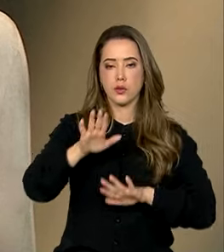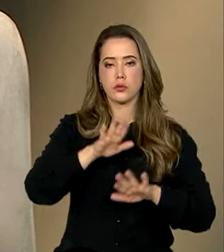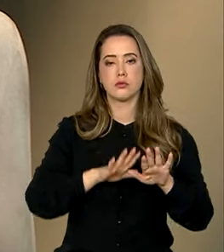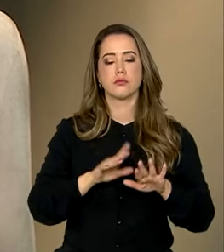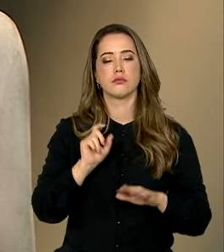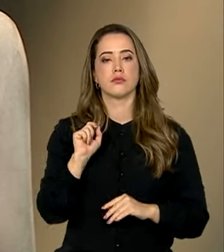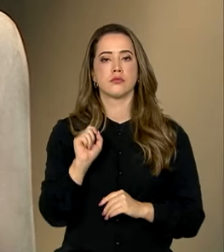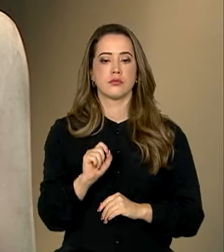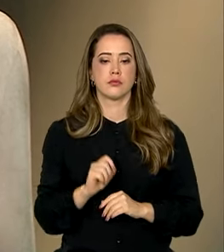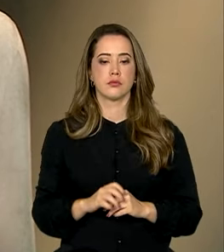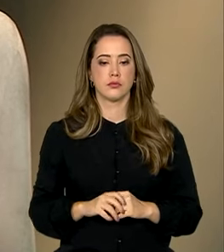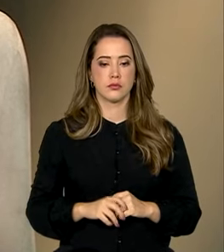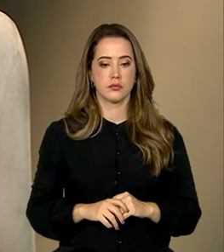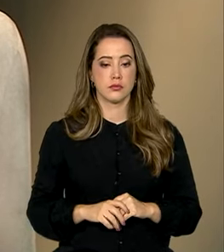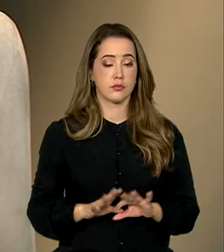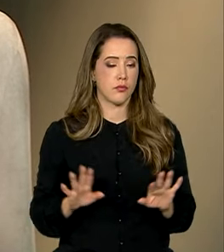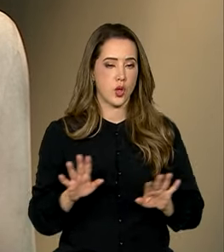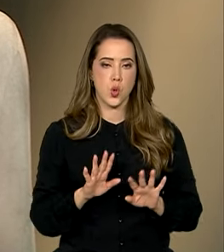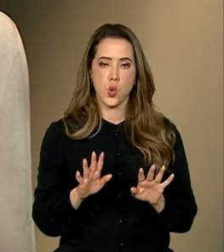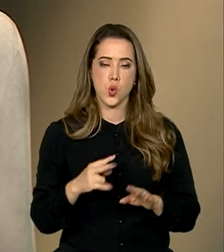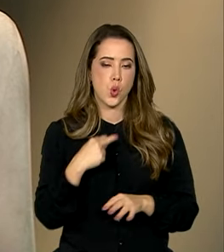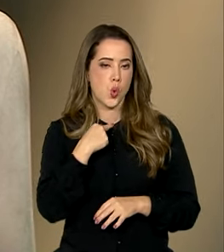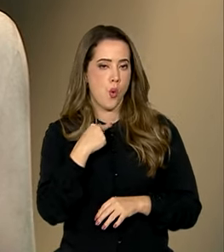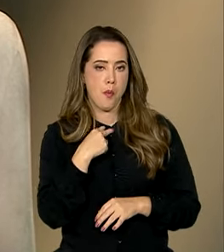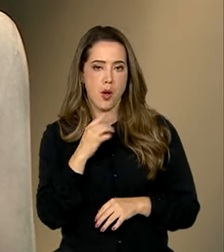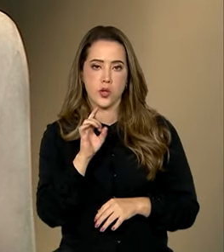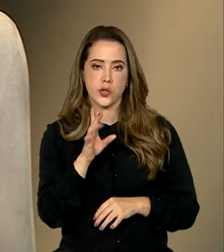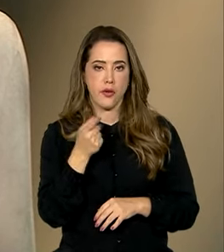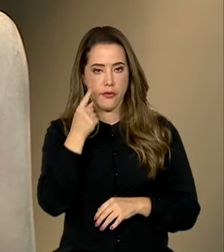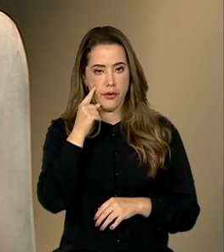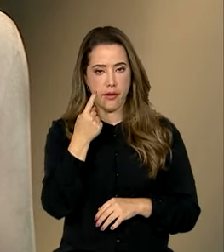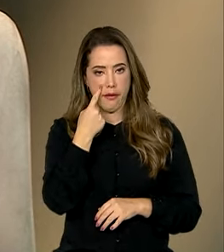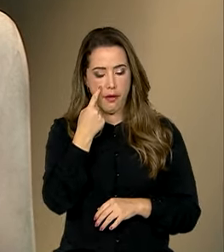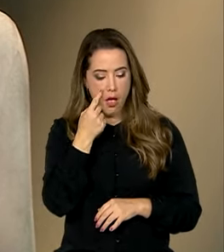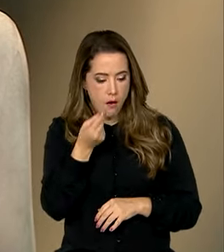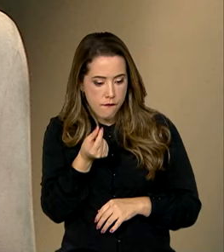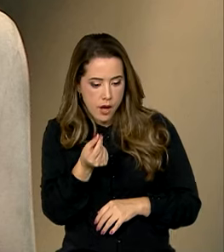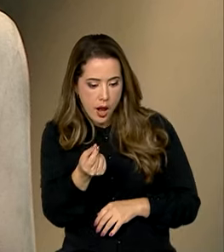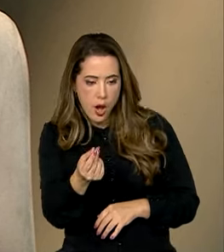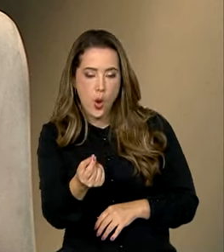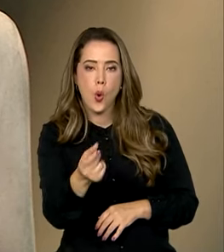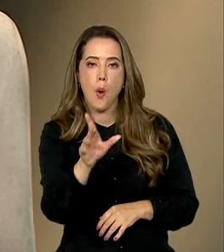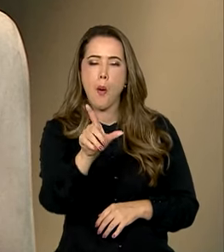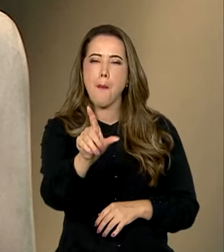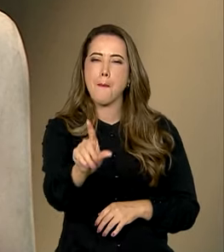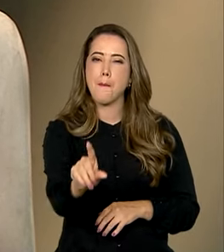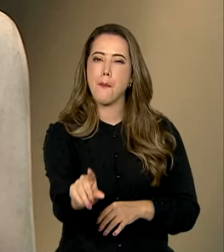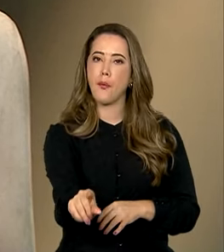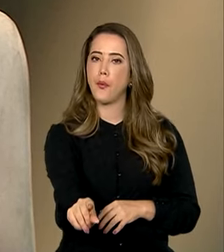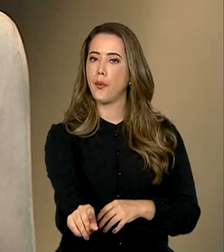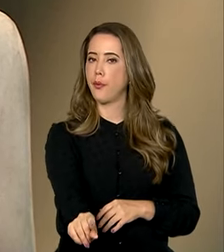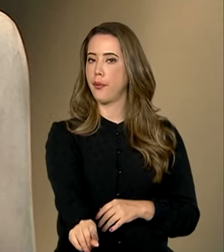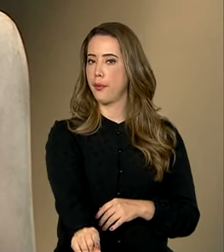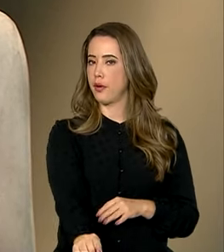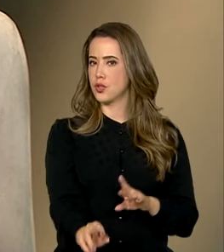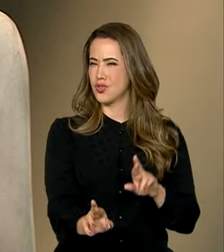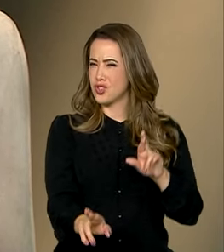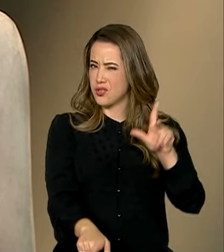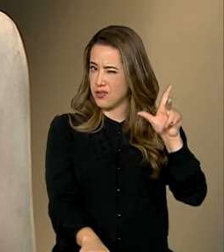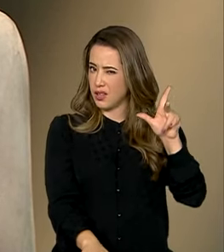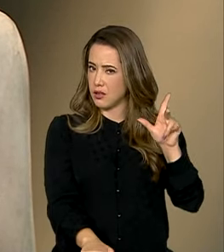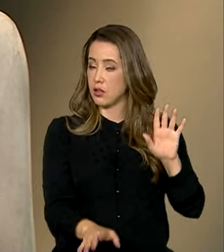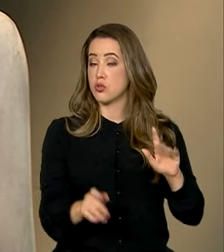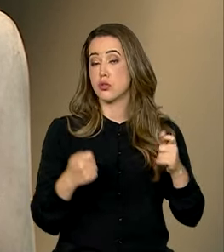não se deixar levar por ofertas muito sedutoras, verificar